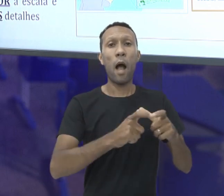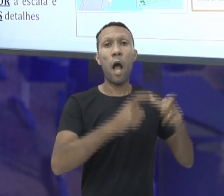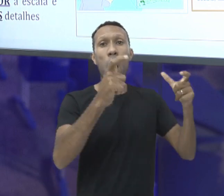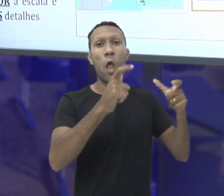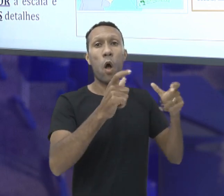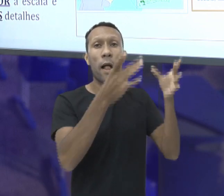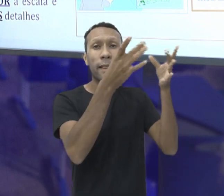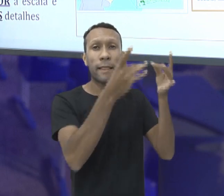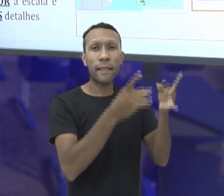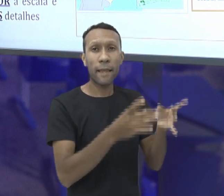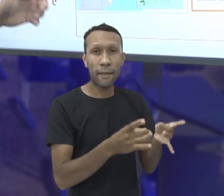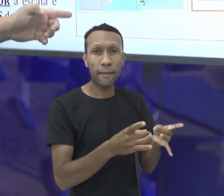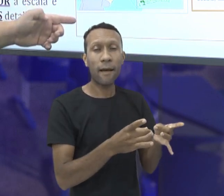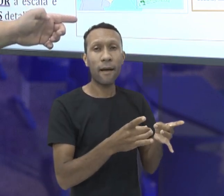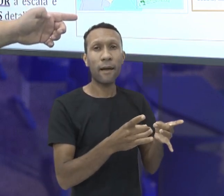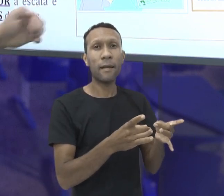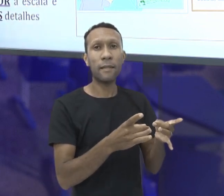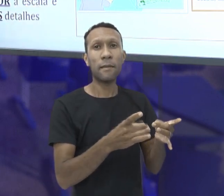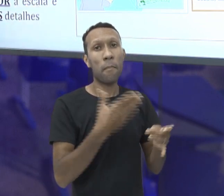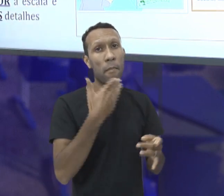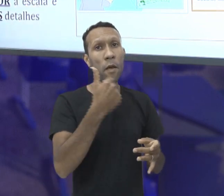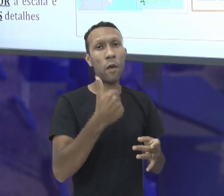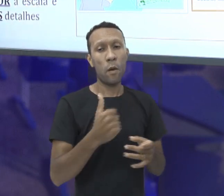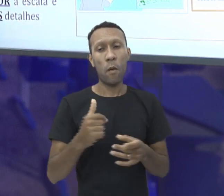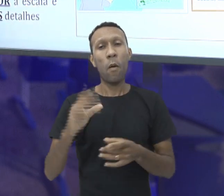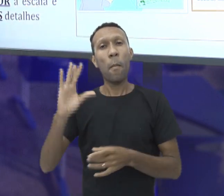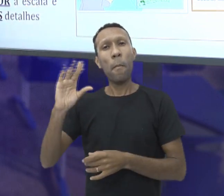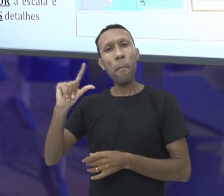denominador, maior será a escala no mapa seguinte.